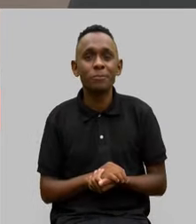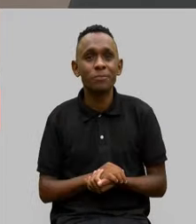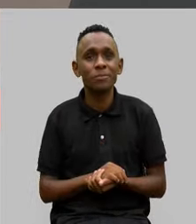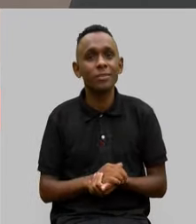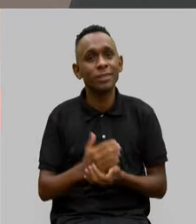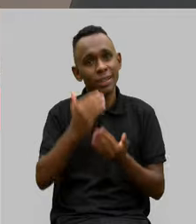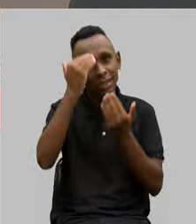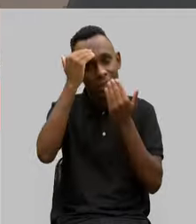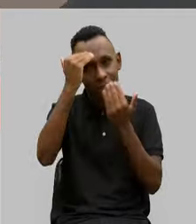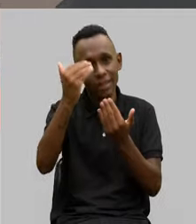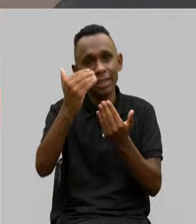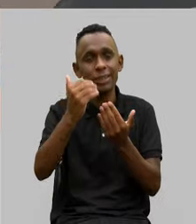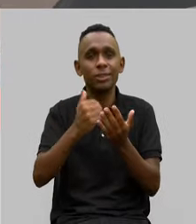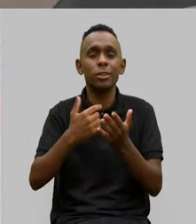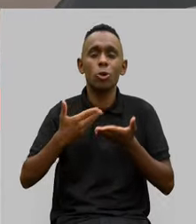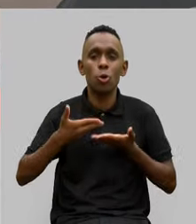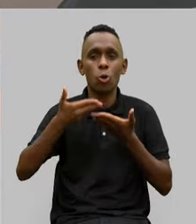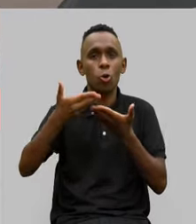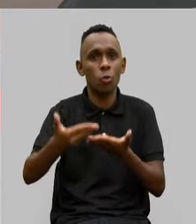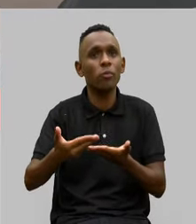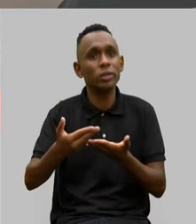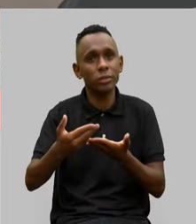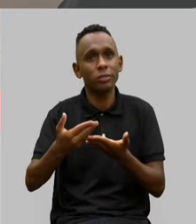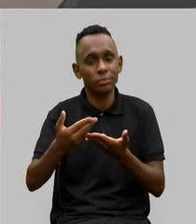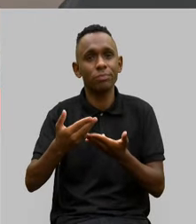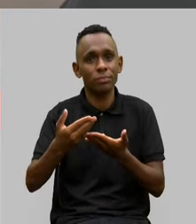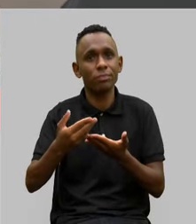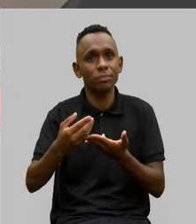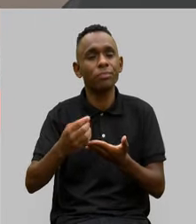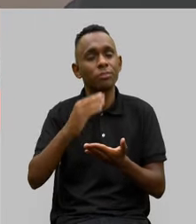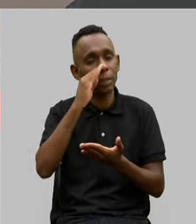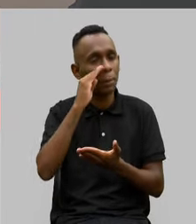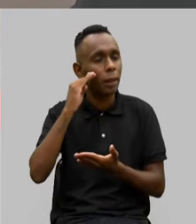agradecer inicialmente o convite a deputada